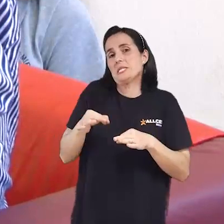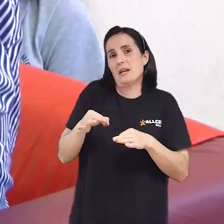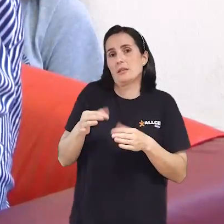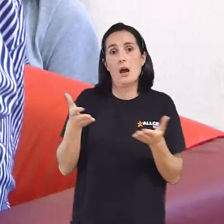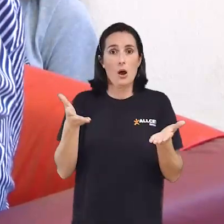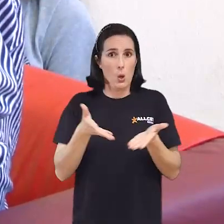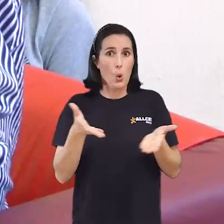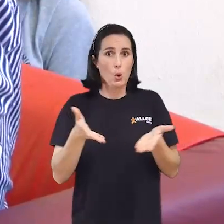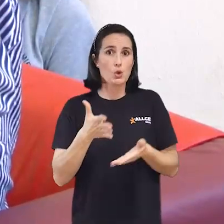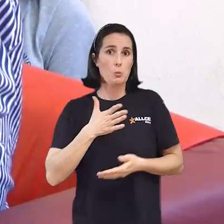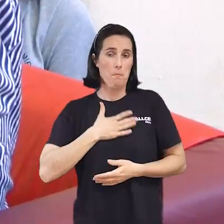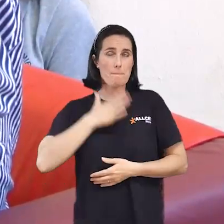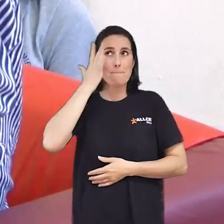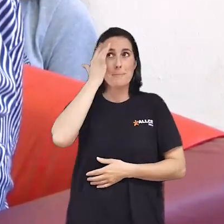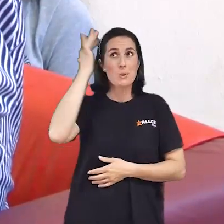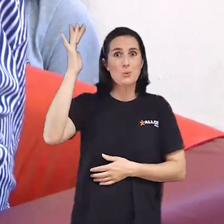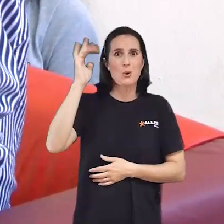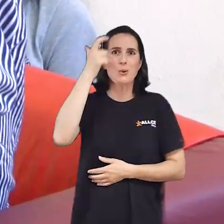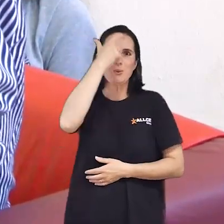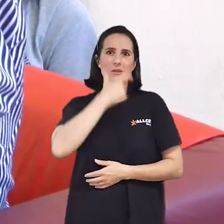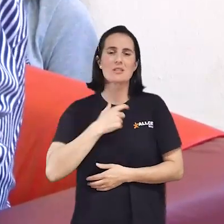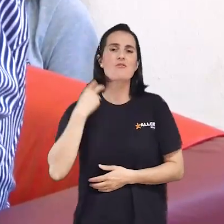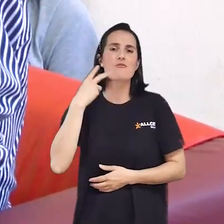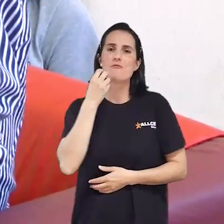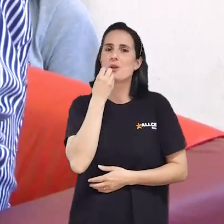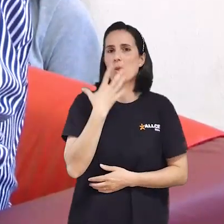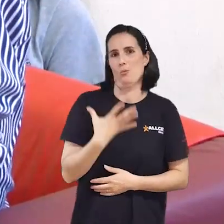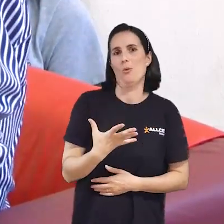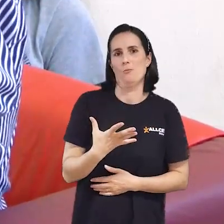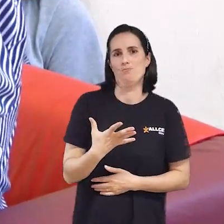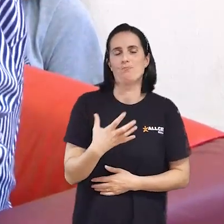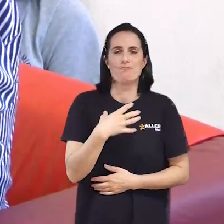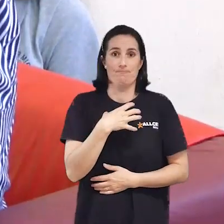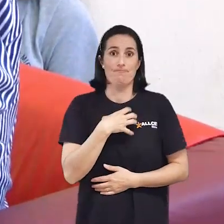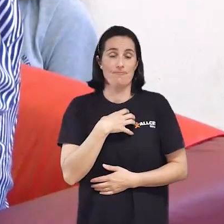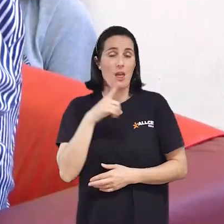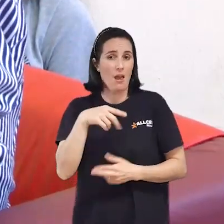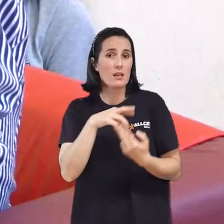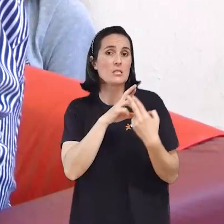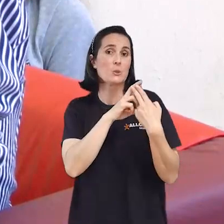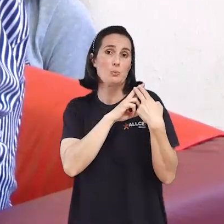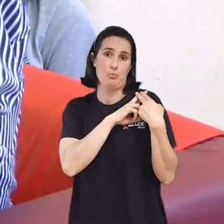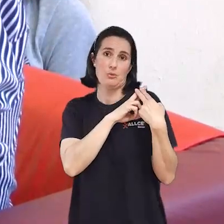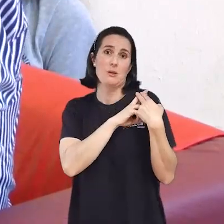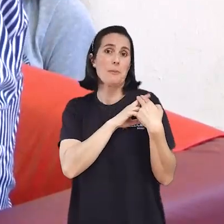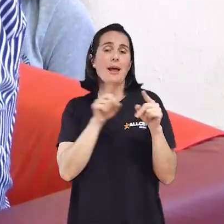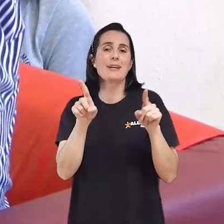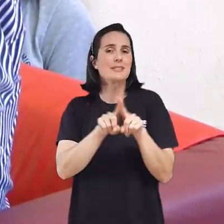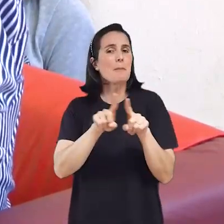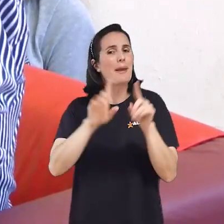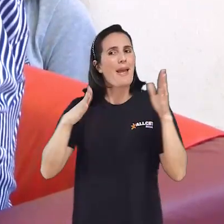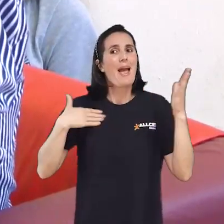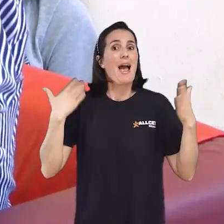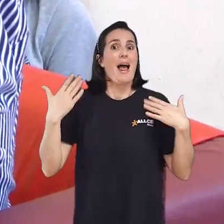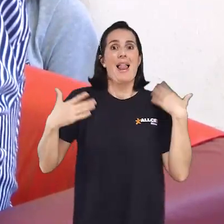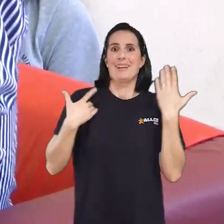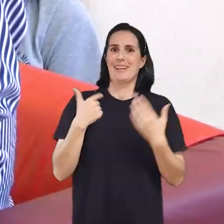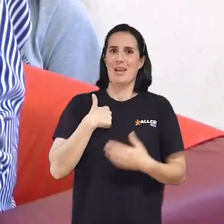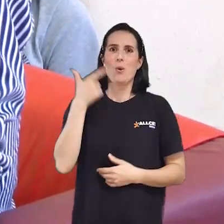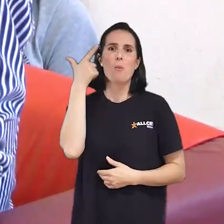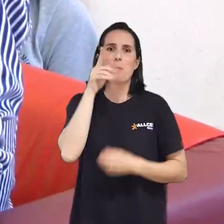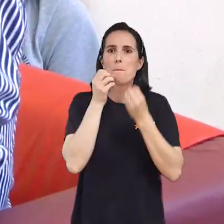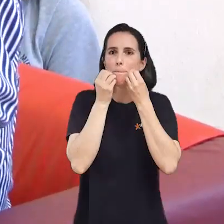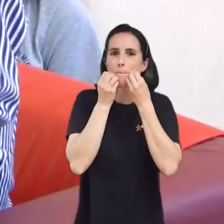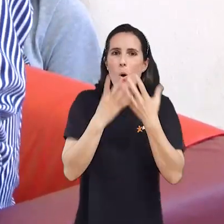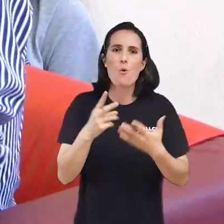é um motivo de satisfação, de dever cumprido. O que eu me propus a ser